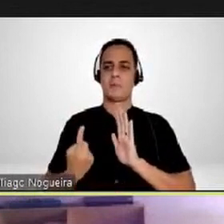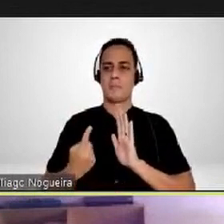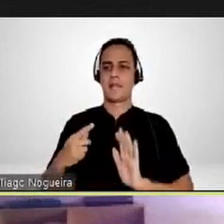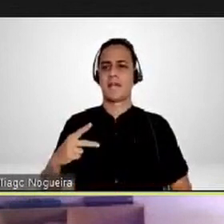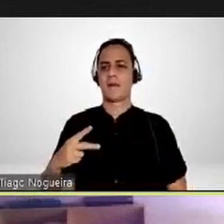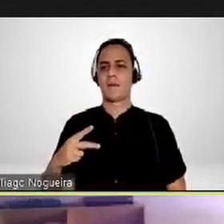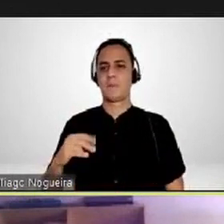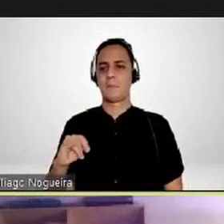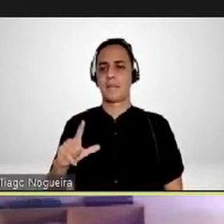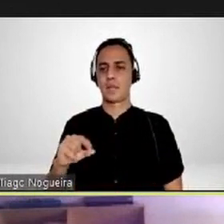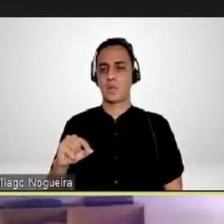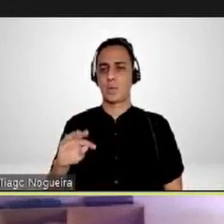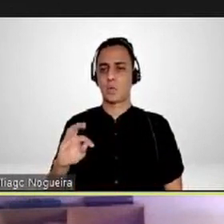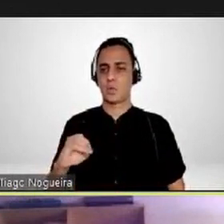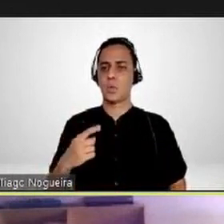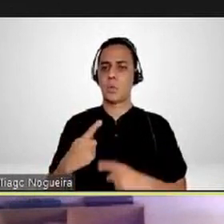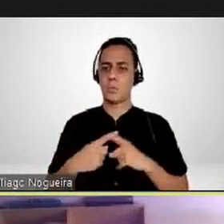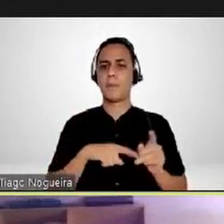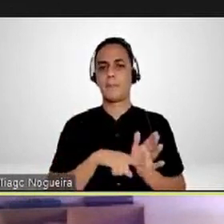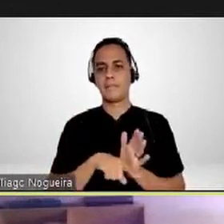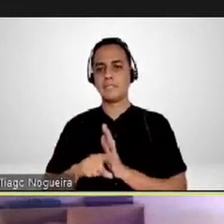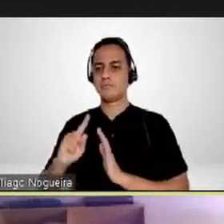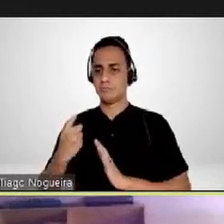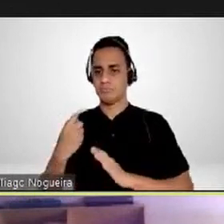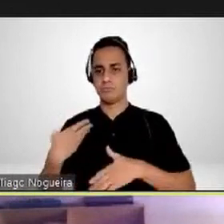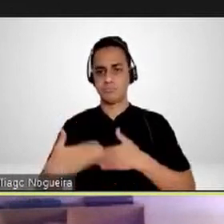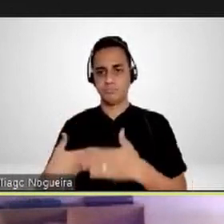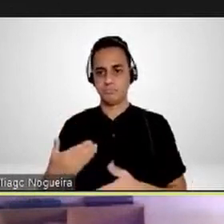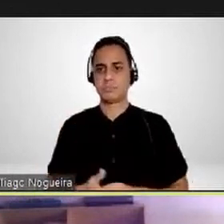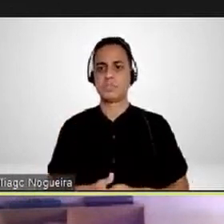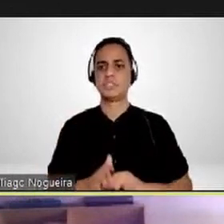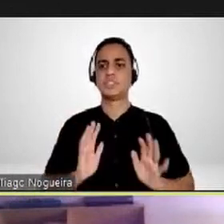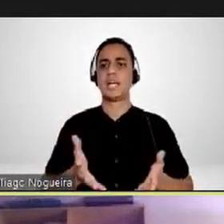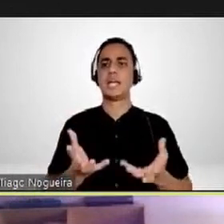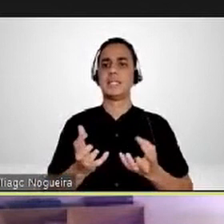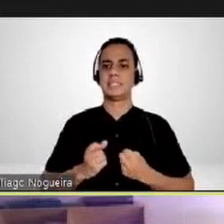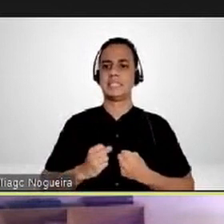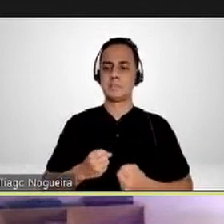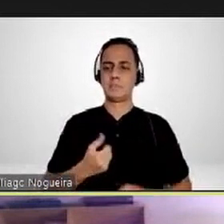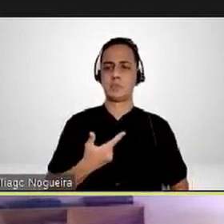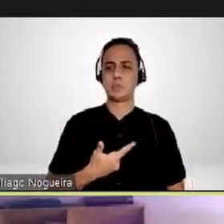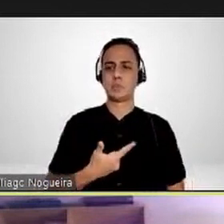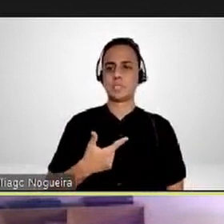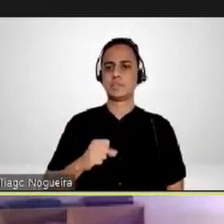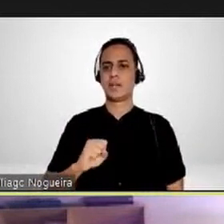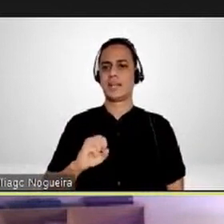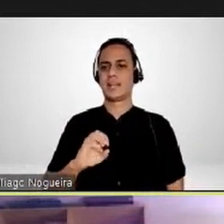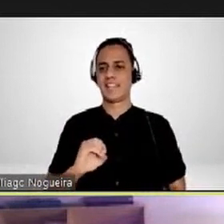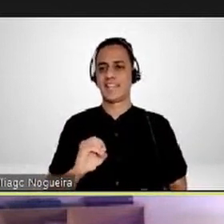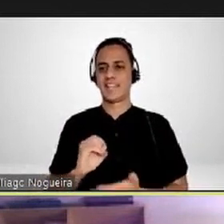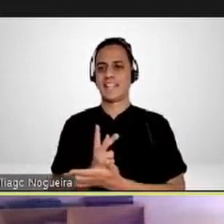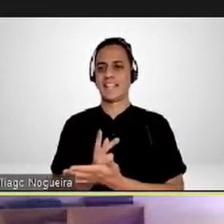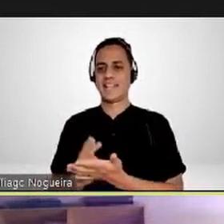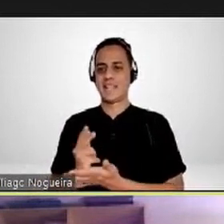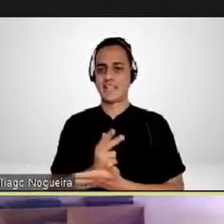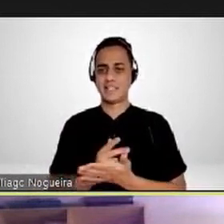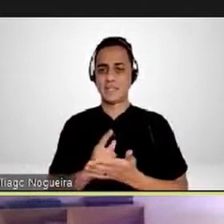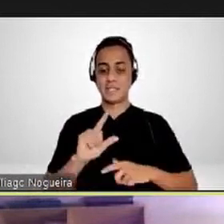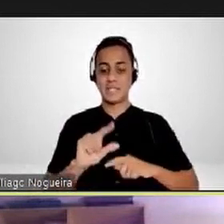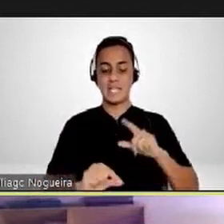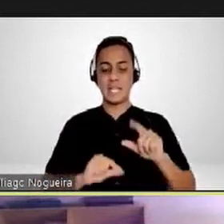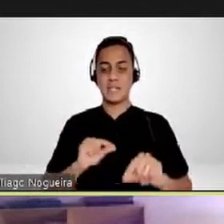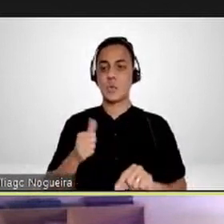Então, dos 280 desenhos, né, recebidos nessas faixas etárias, né, nós selecionamos